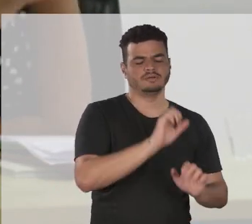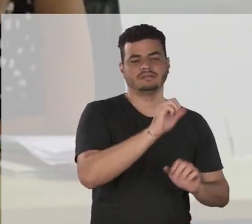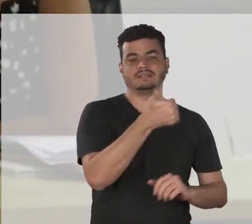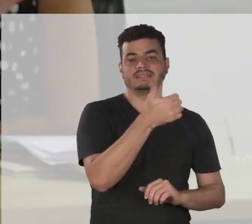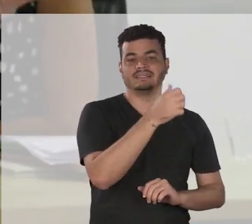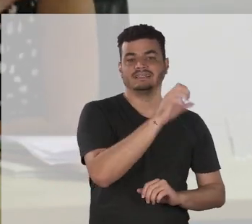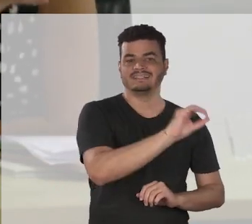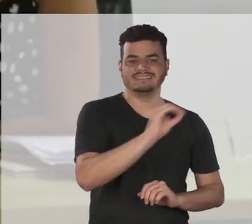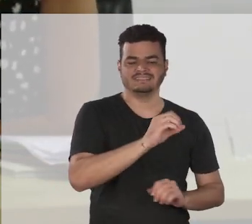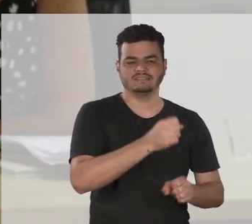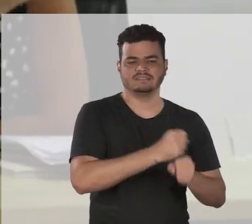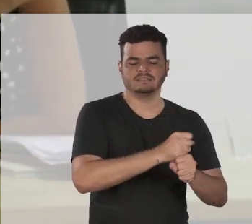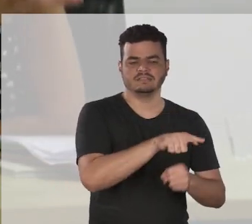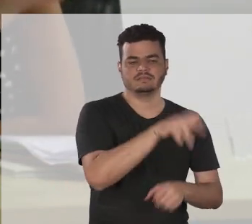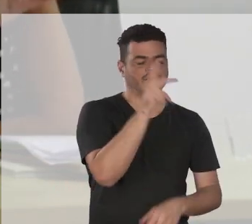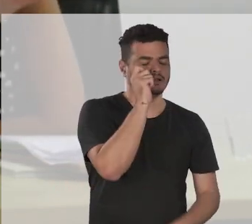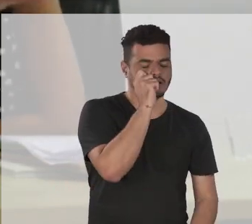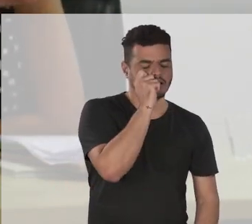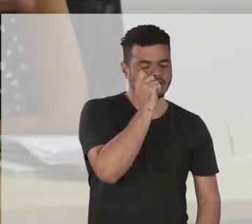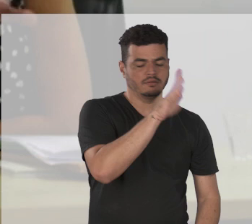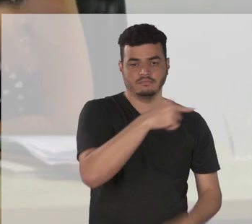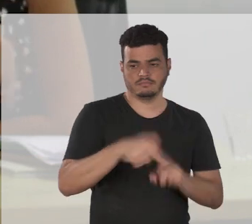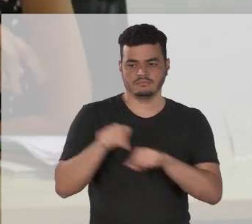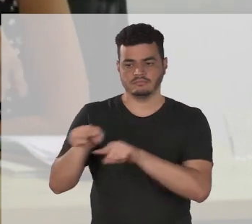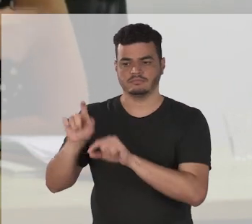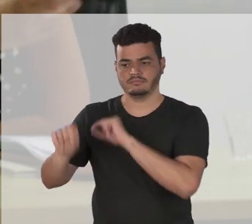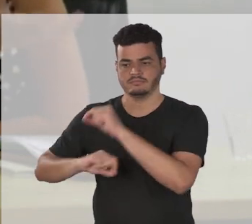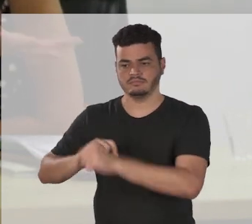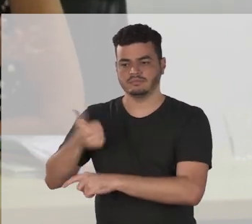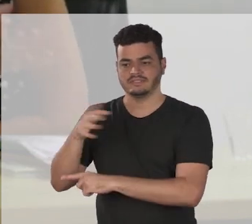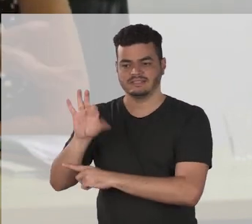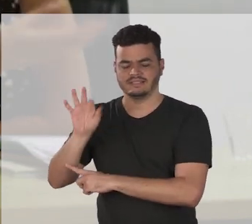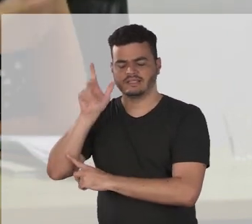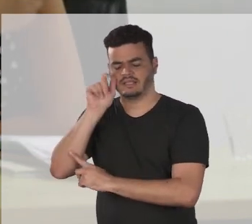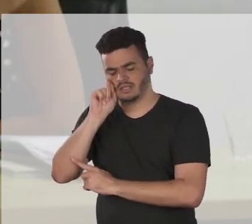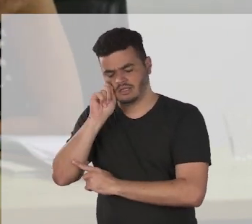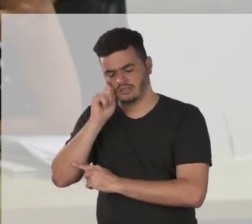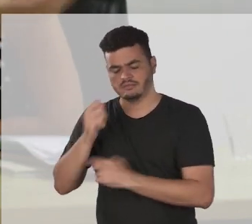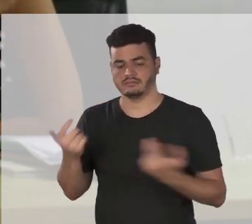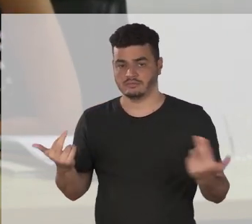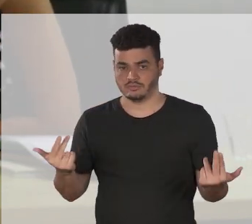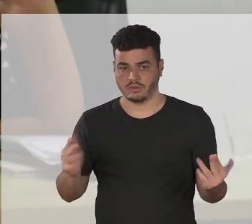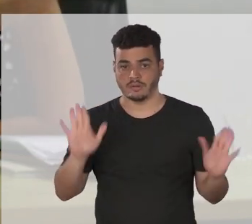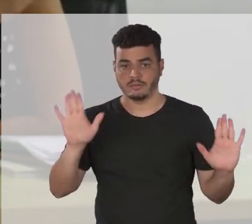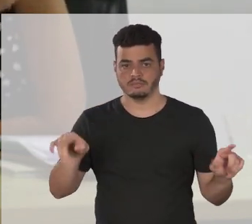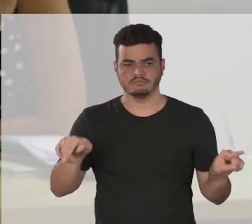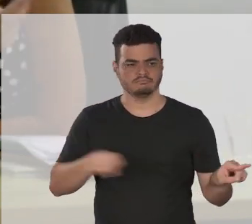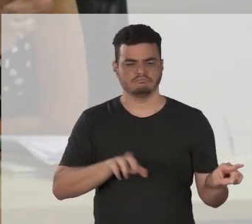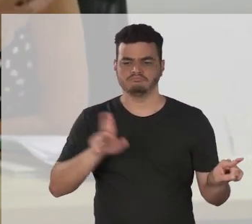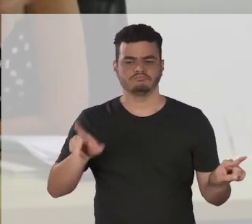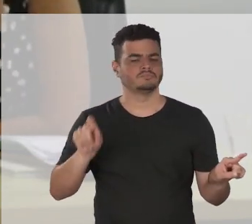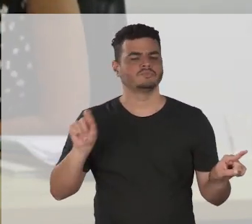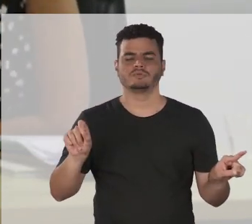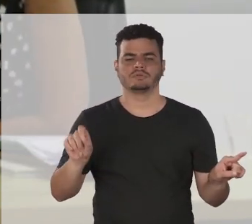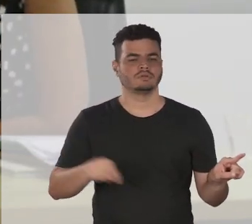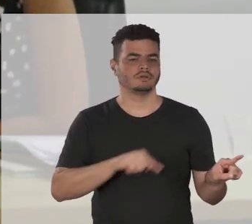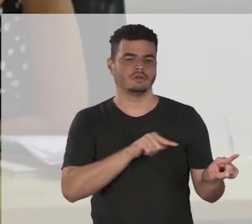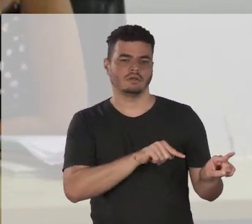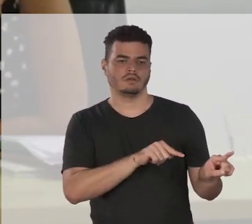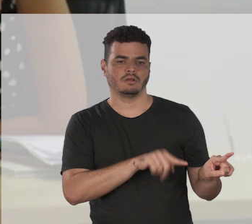e claro, o que acontece em 100 anos? Claro, porque, né, no conto clássico, né, focaliza isso, mas